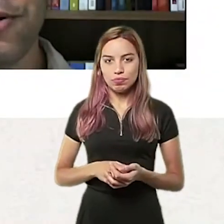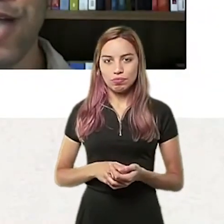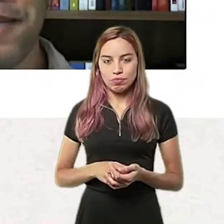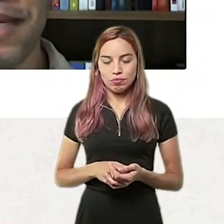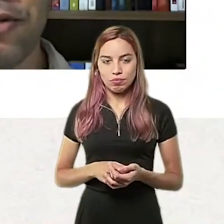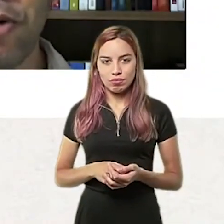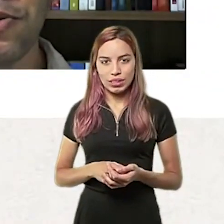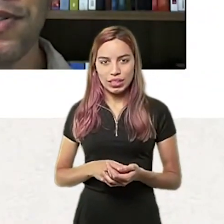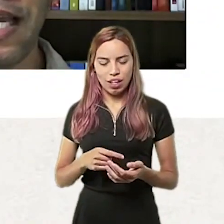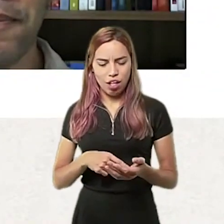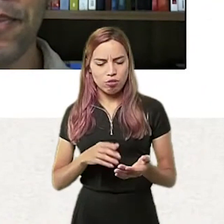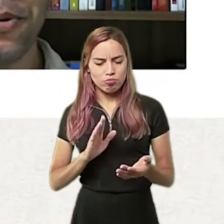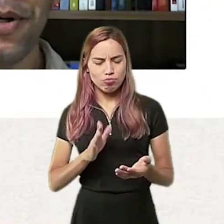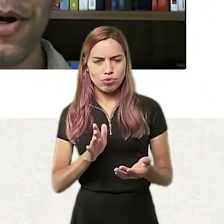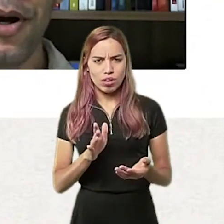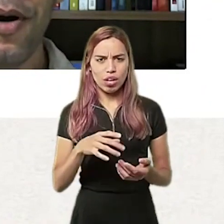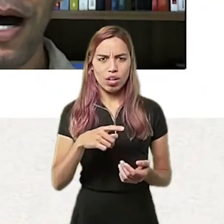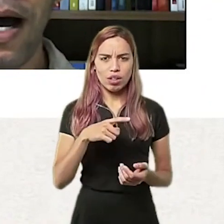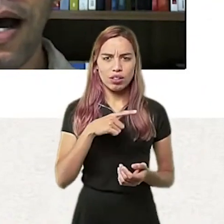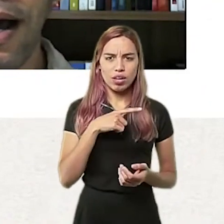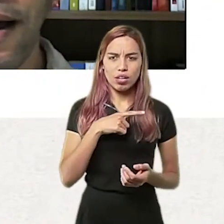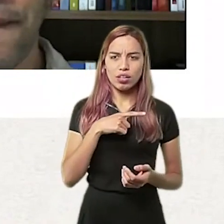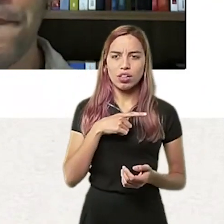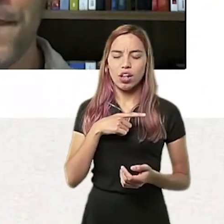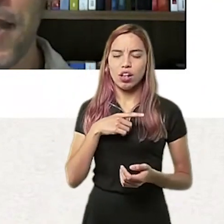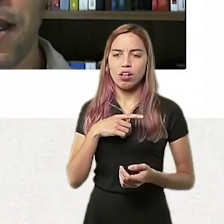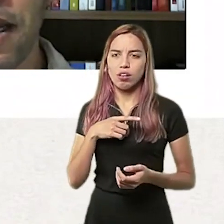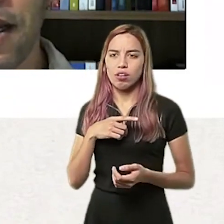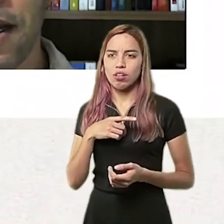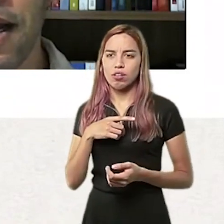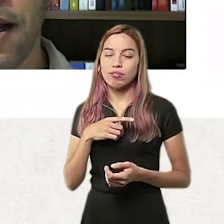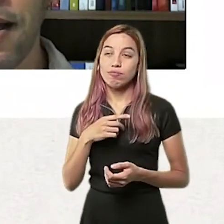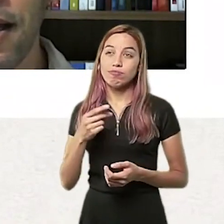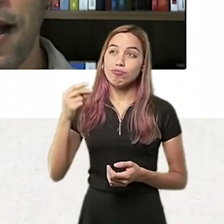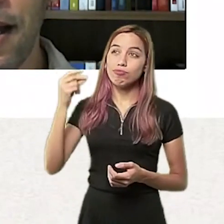eu já alimento há algum tempo a